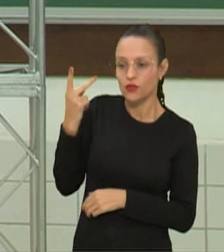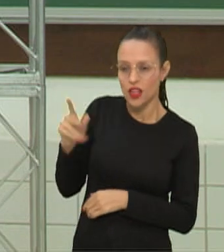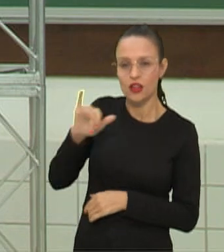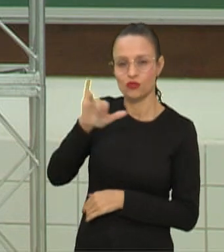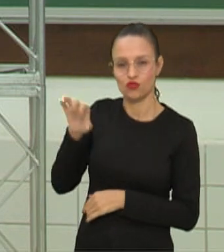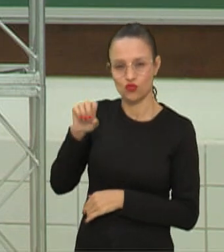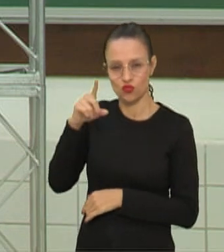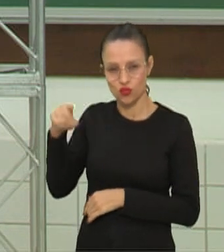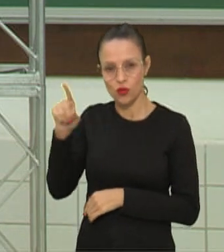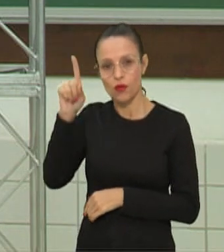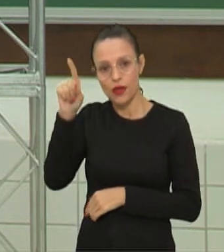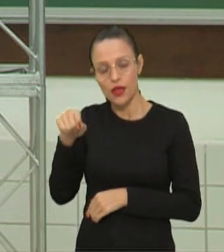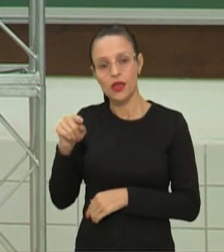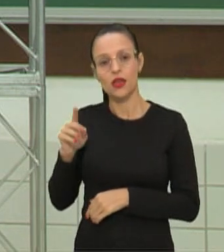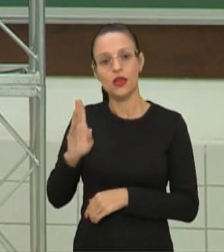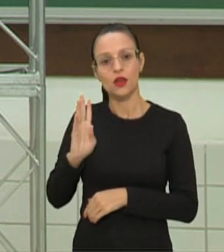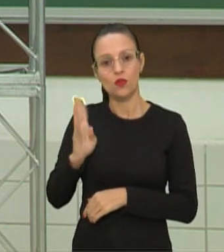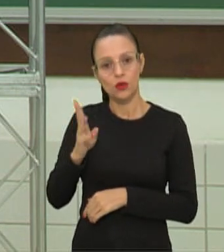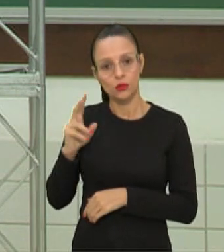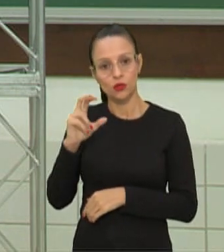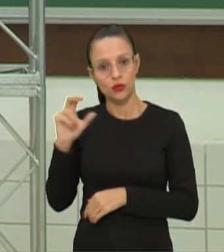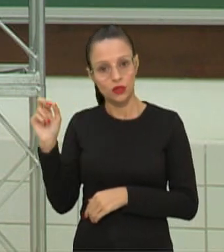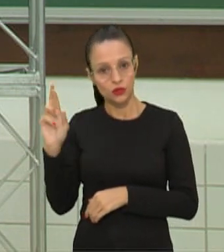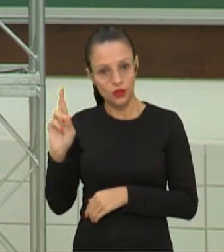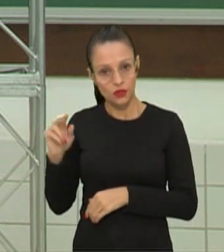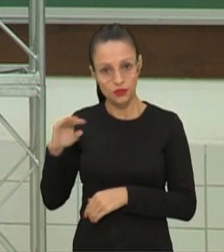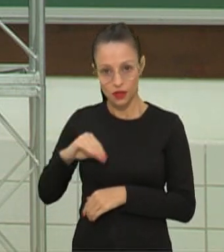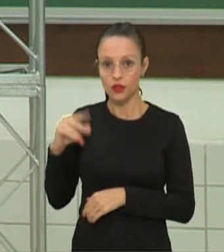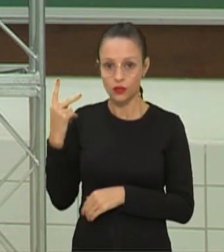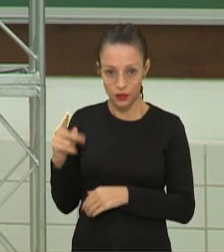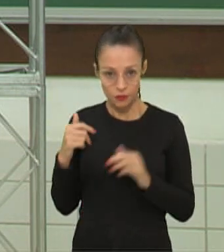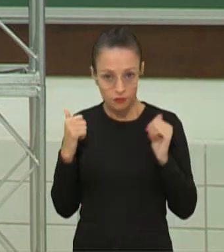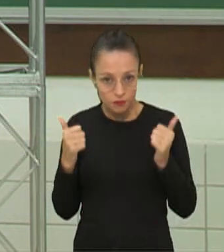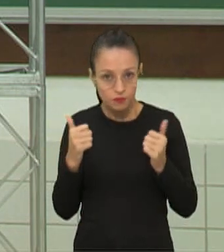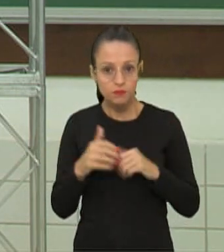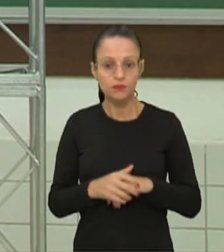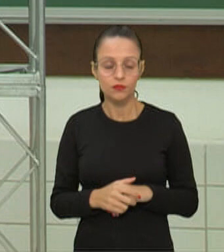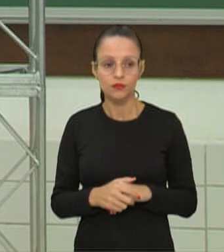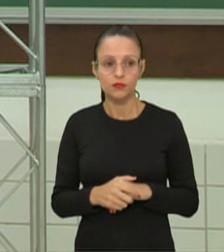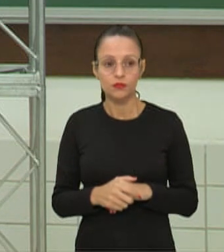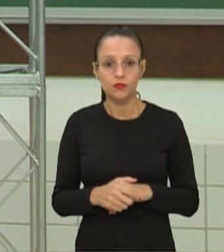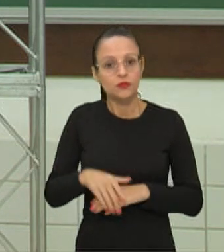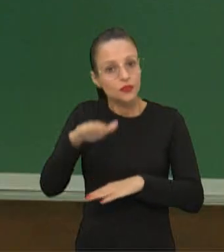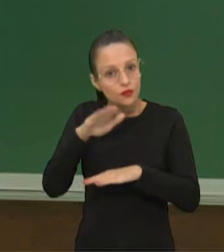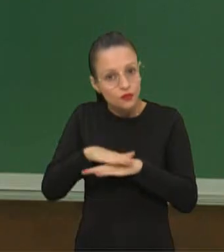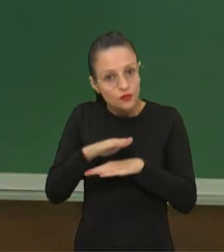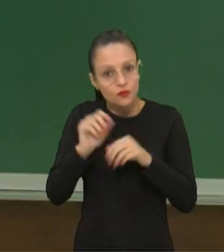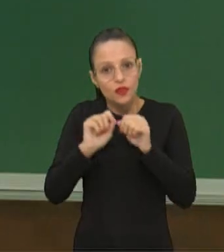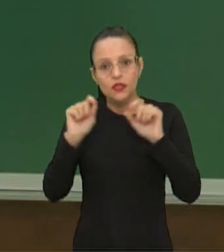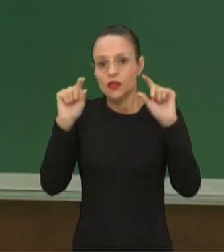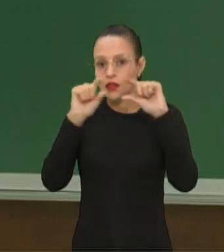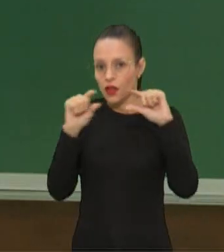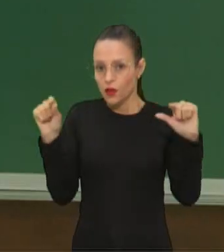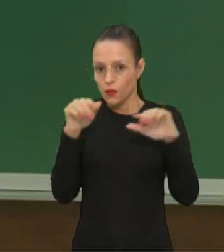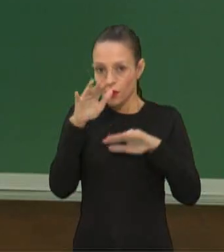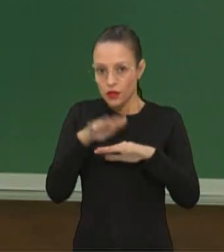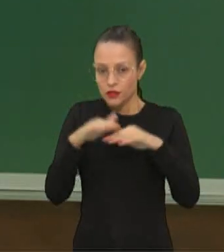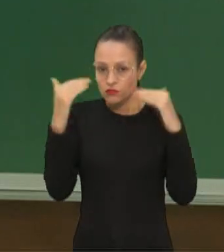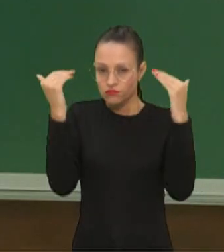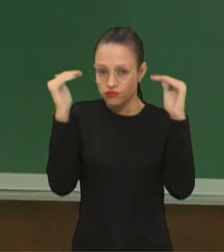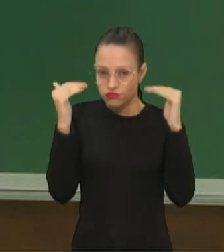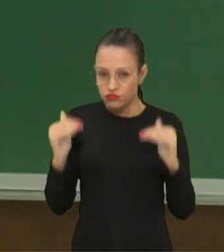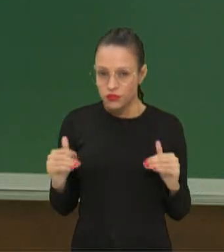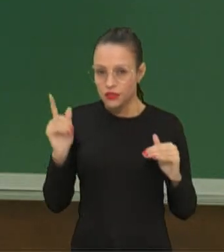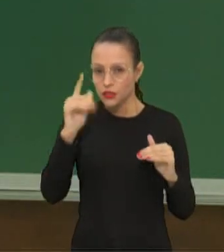é R$ 4.500. Esse é o salário dele. Tá? Então, faz a equaçãozinha e